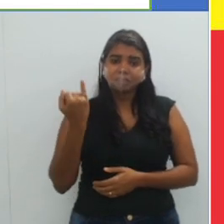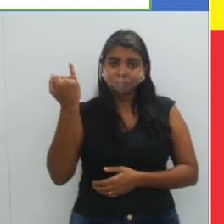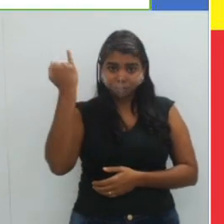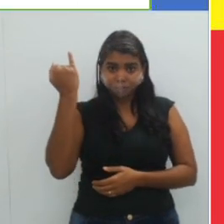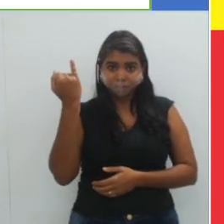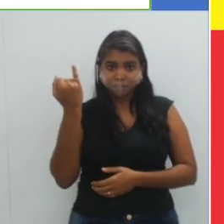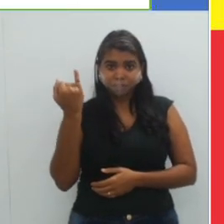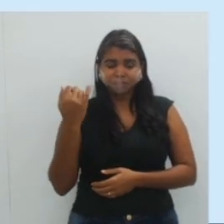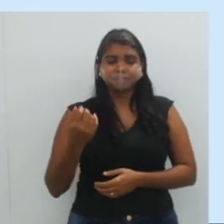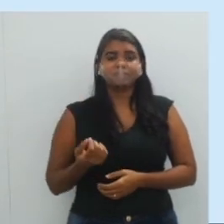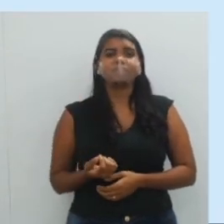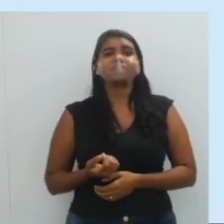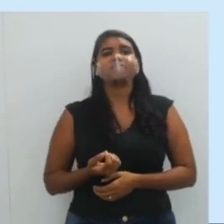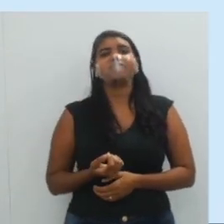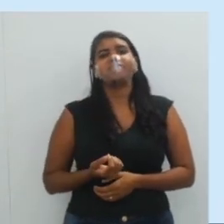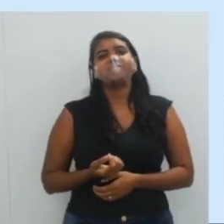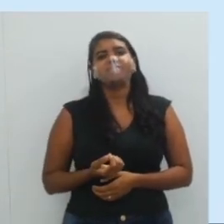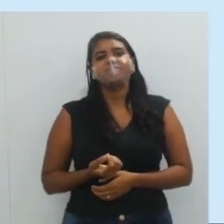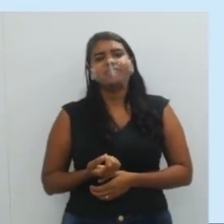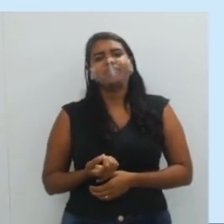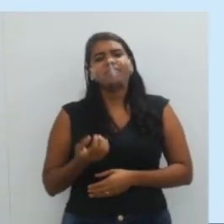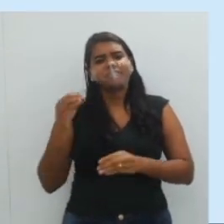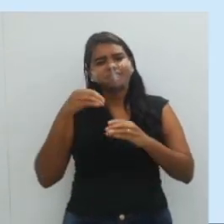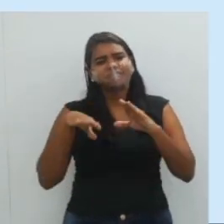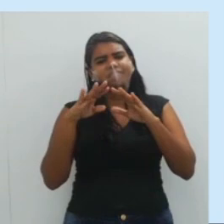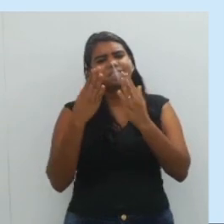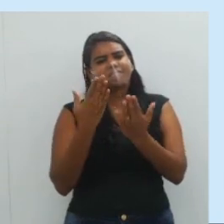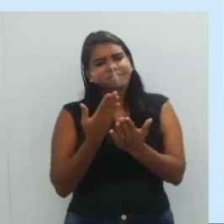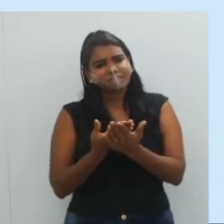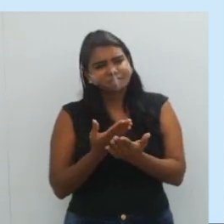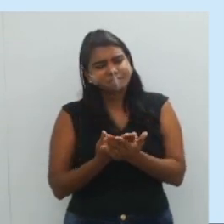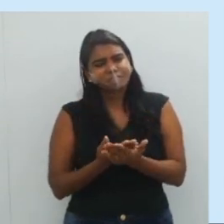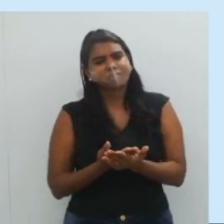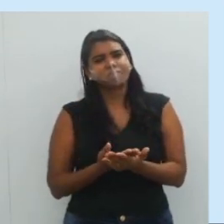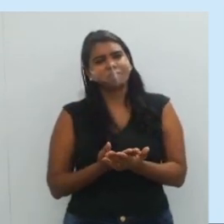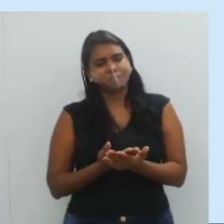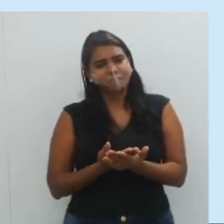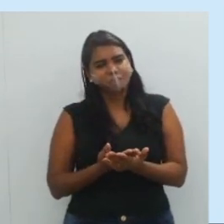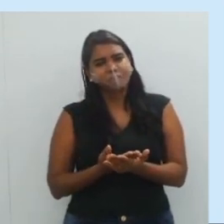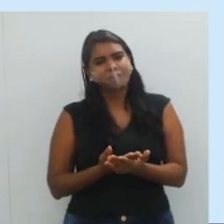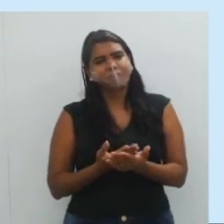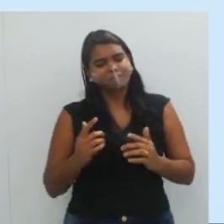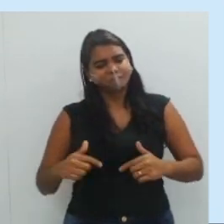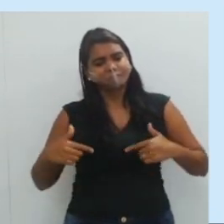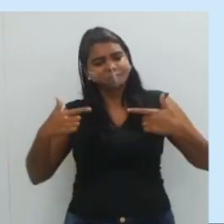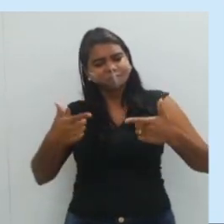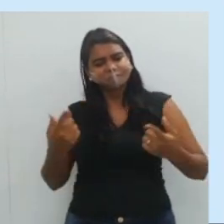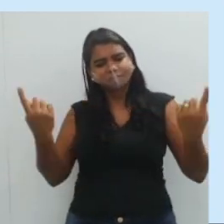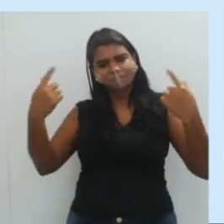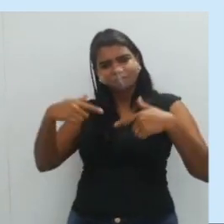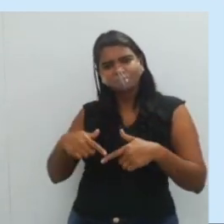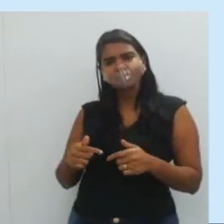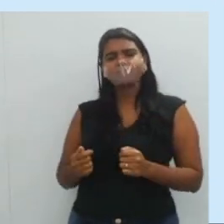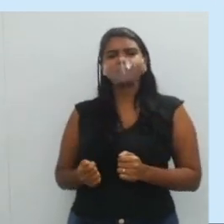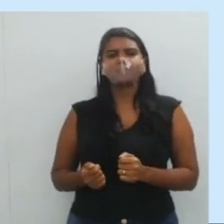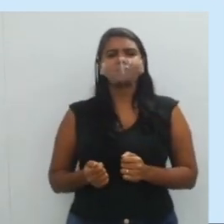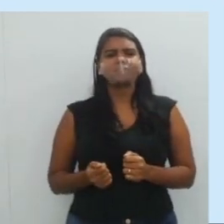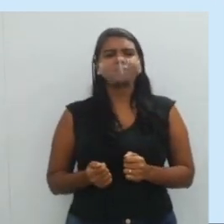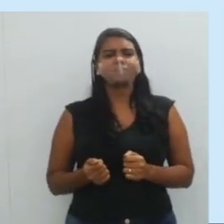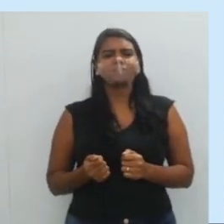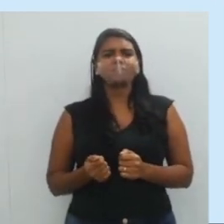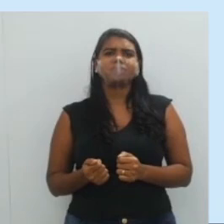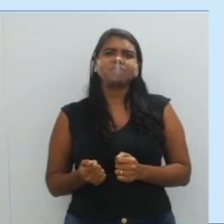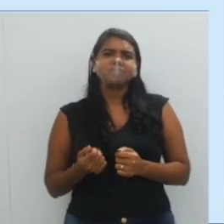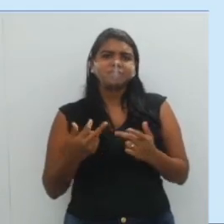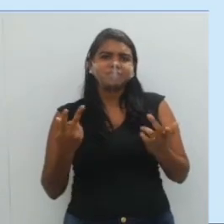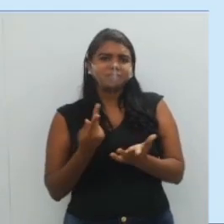importante o nosso componente, né, nas escolas, em nossas escolas, justamente para lutar contra esse mal